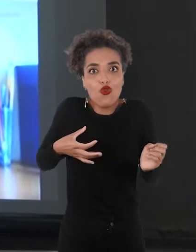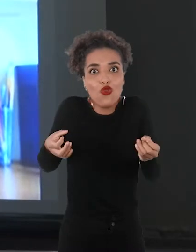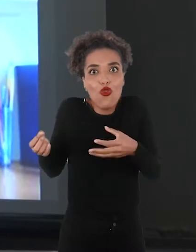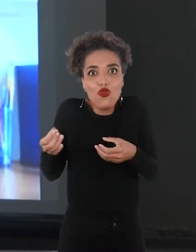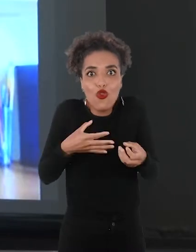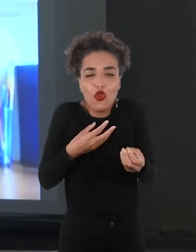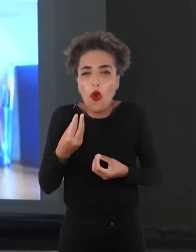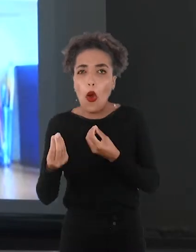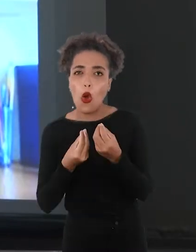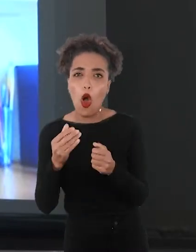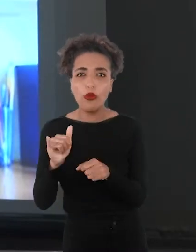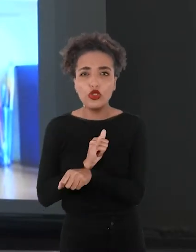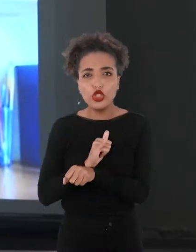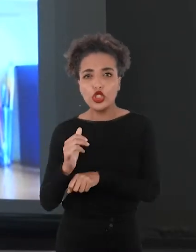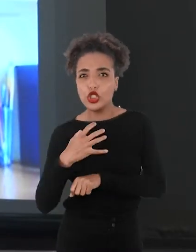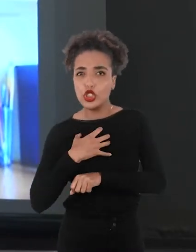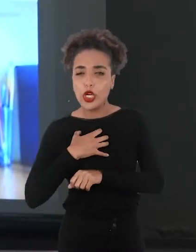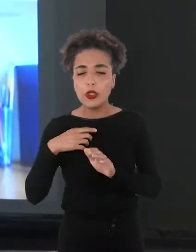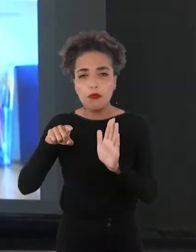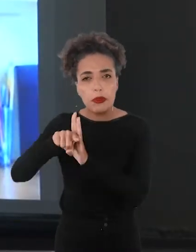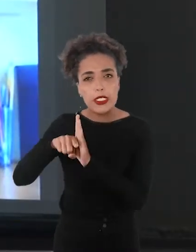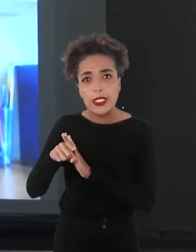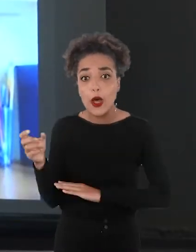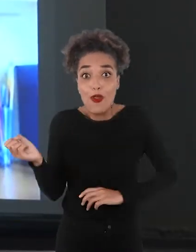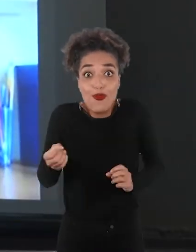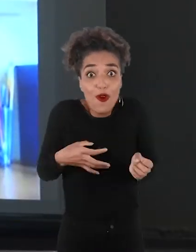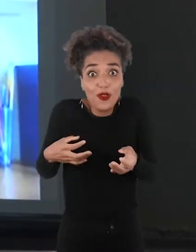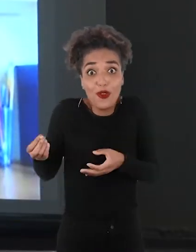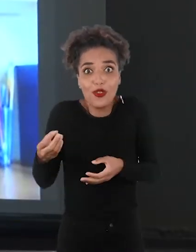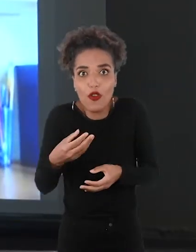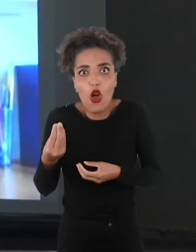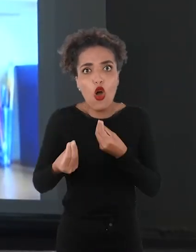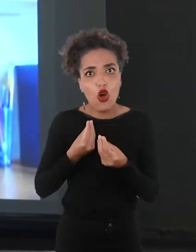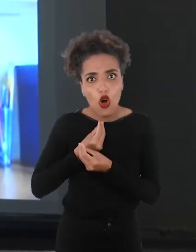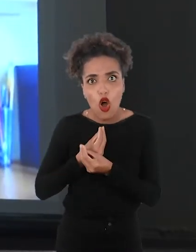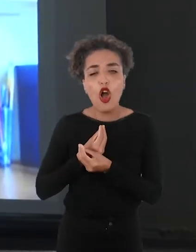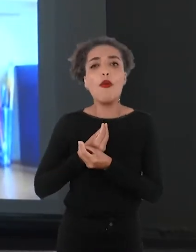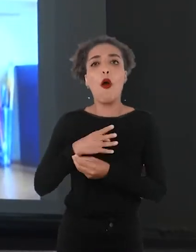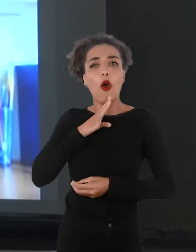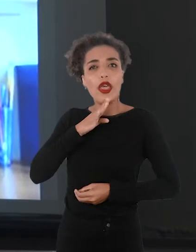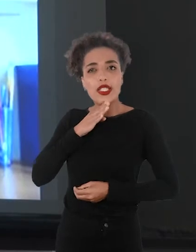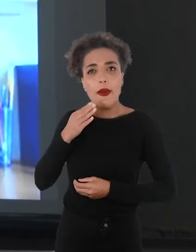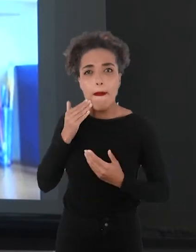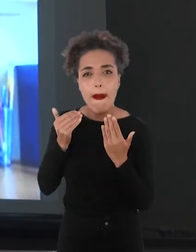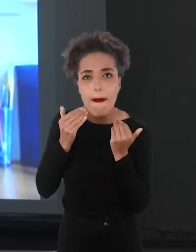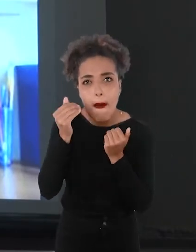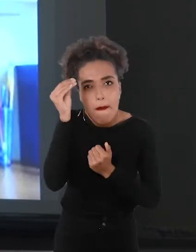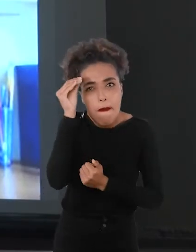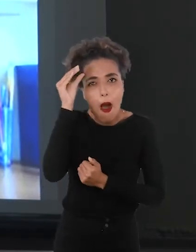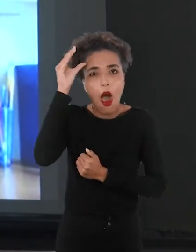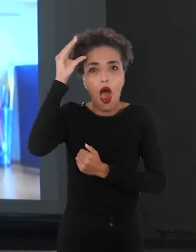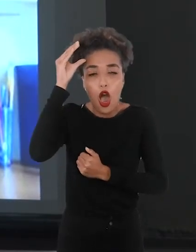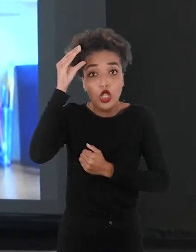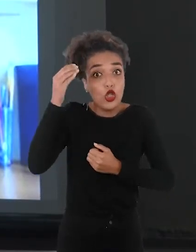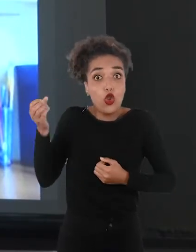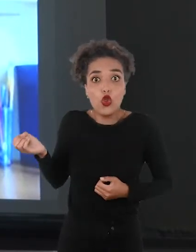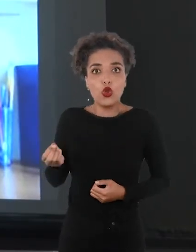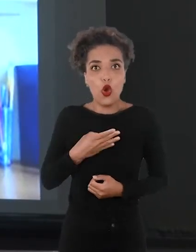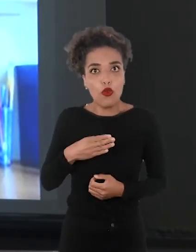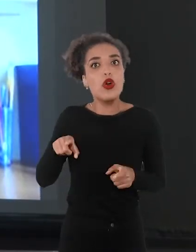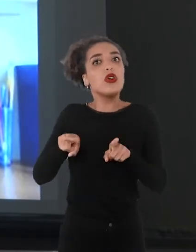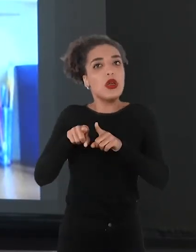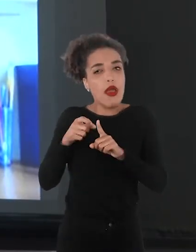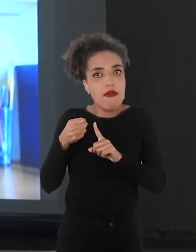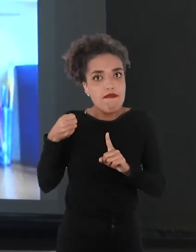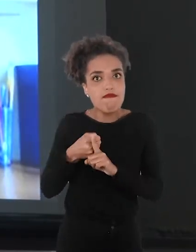formas de pesquisar, de novas formas de construir o conhecimento, impactam no currículo e eles